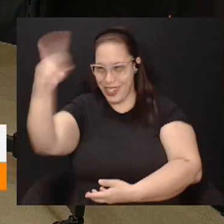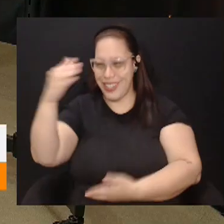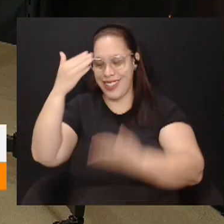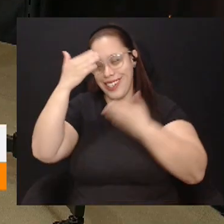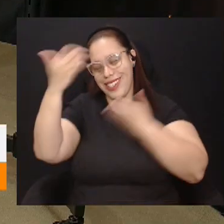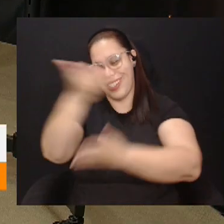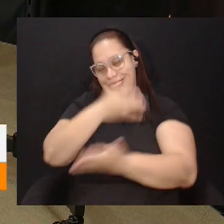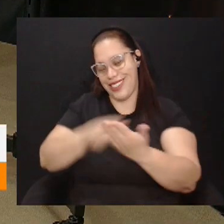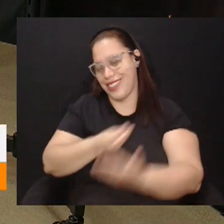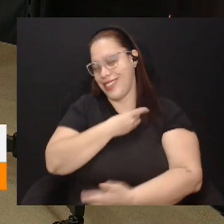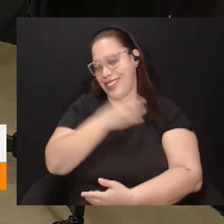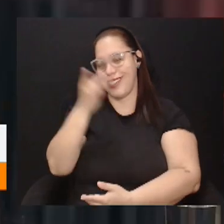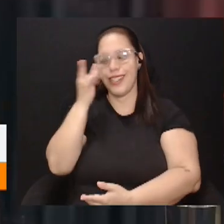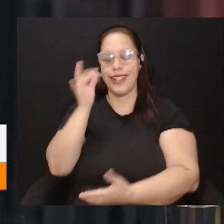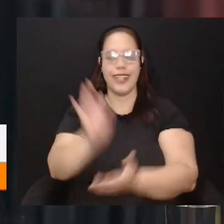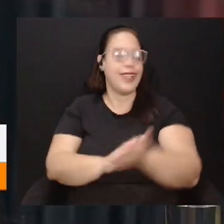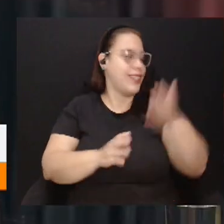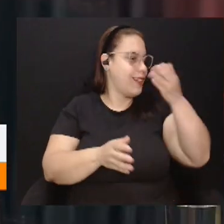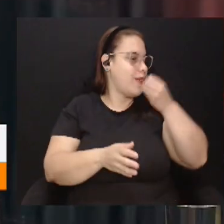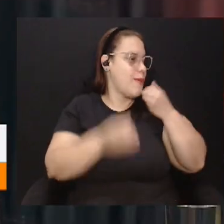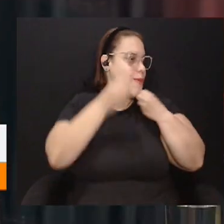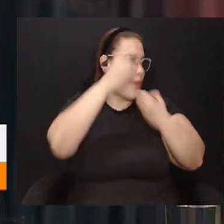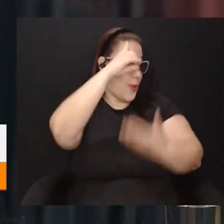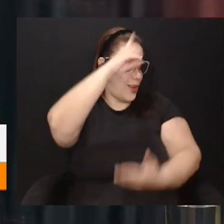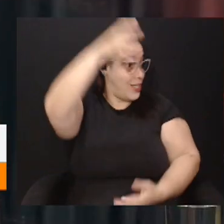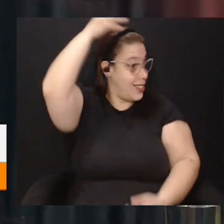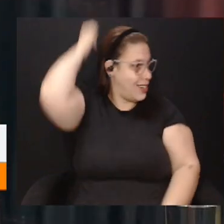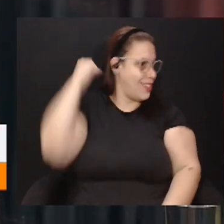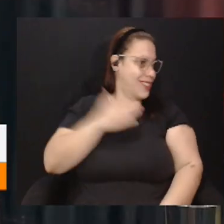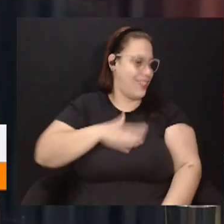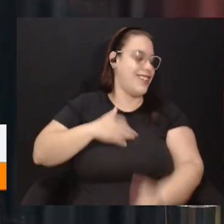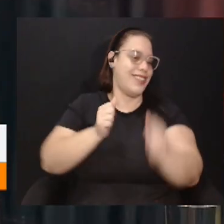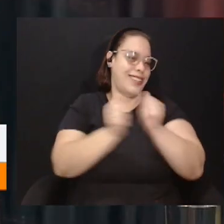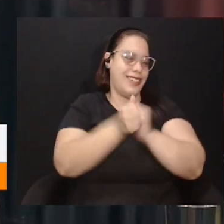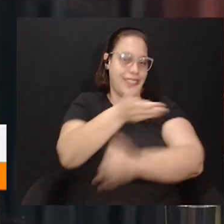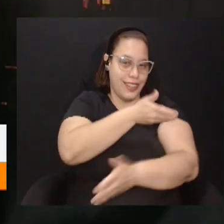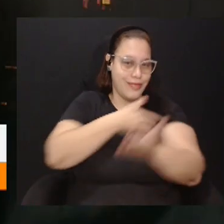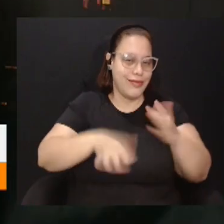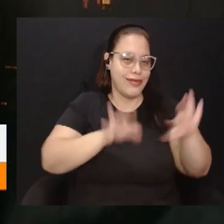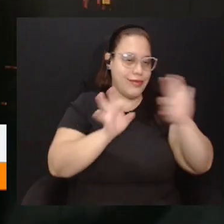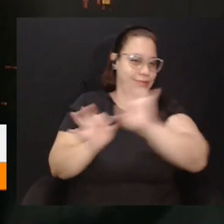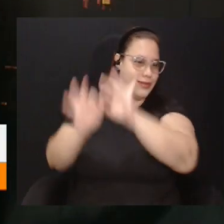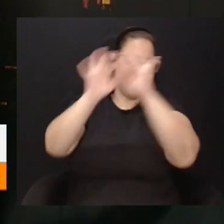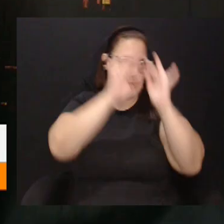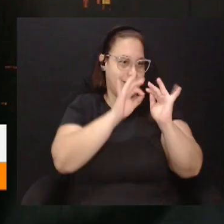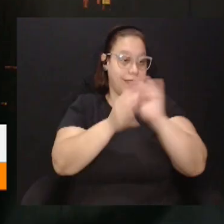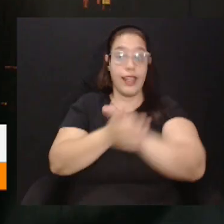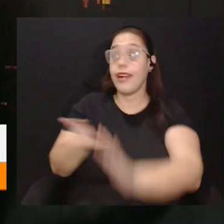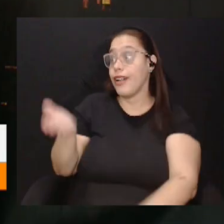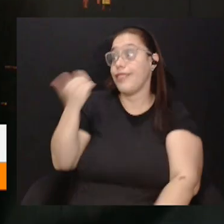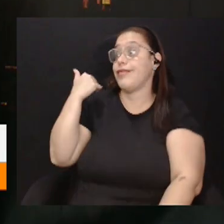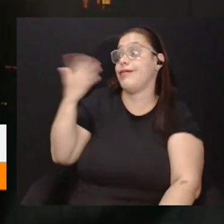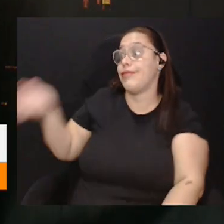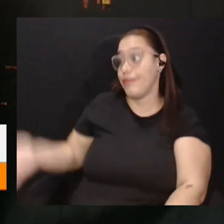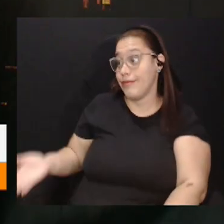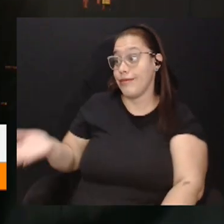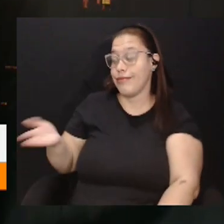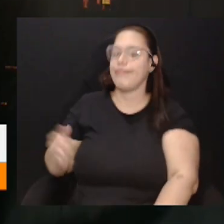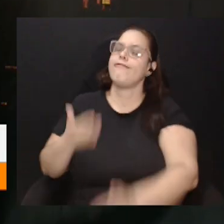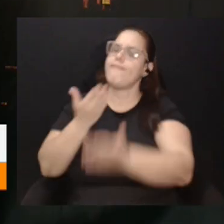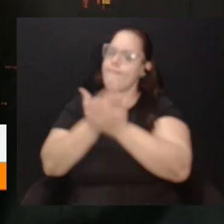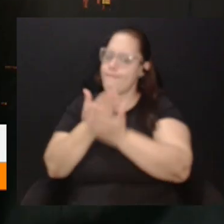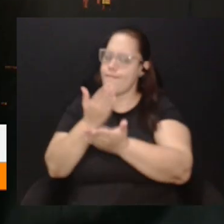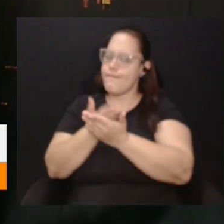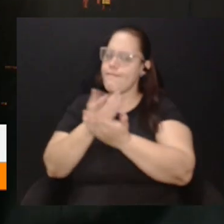presença. Bom dia, Rúbia, é uma alegria estar aqui com você e com todos os telespectadores. Vamos lá, então, vamos estudar, né?